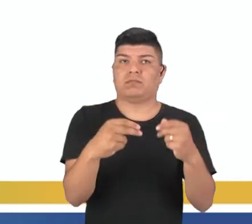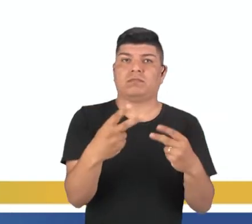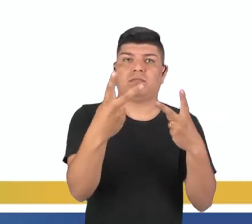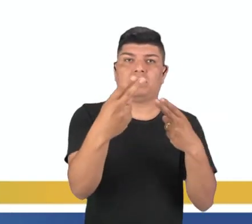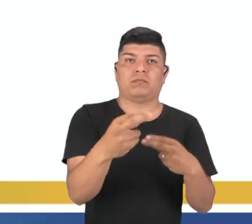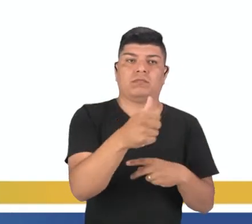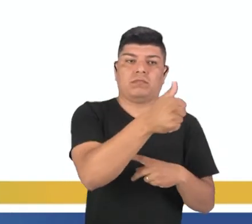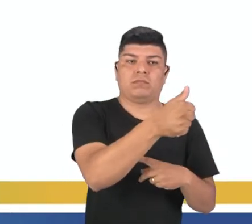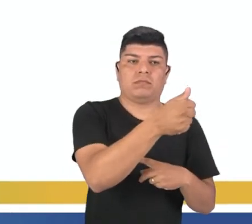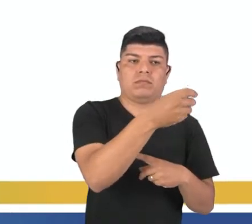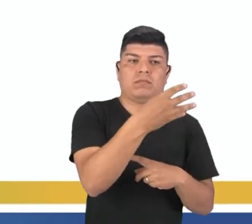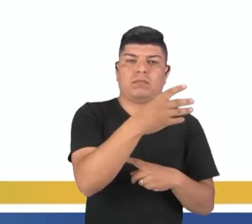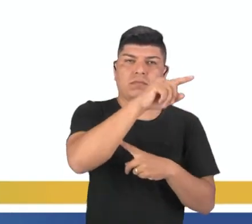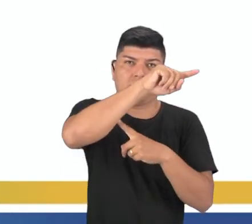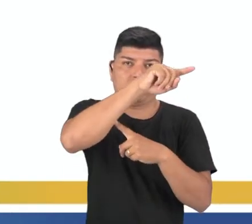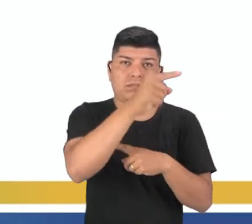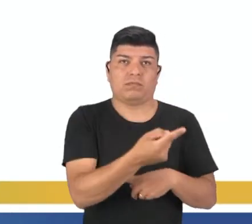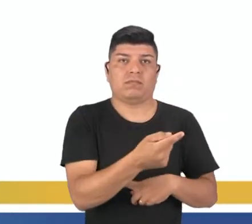a